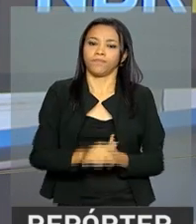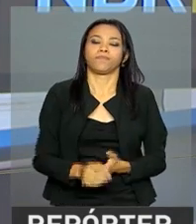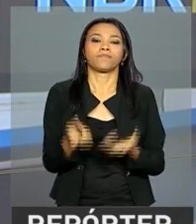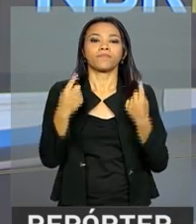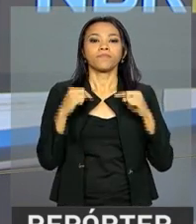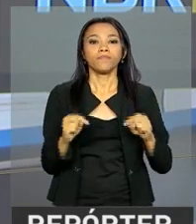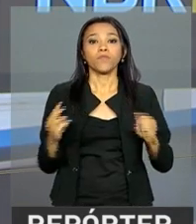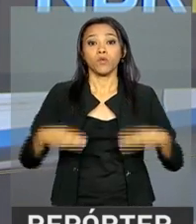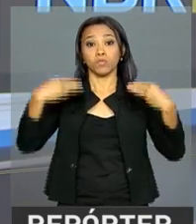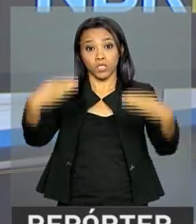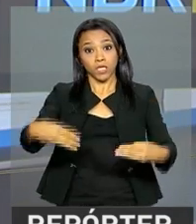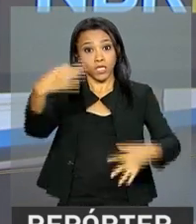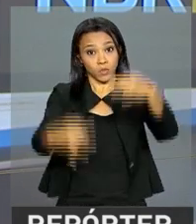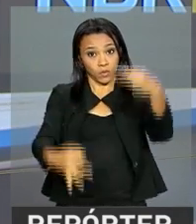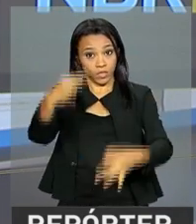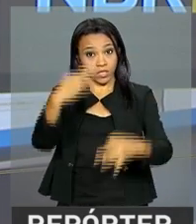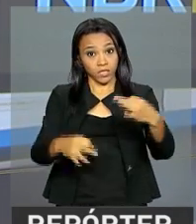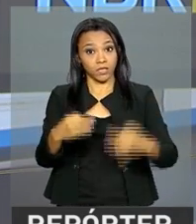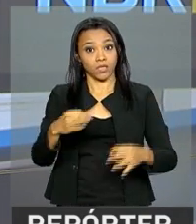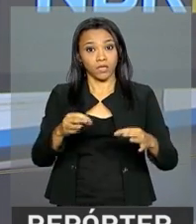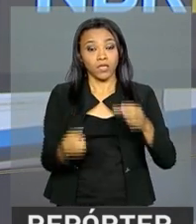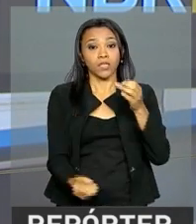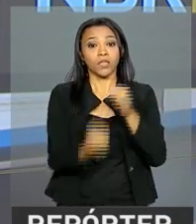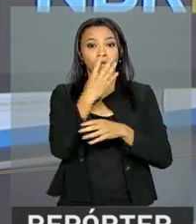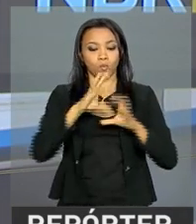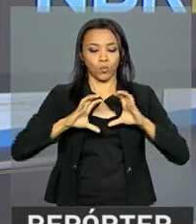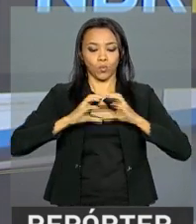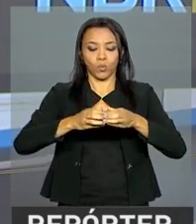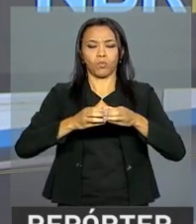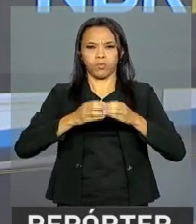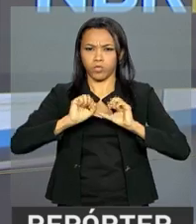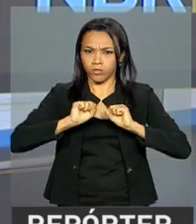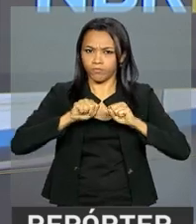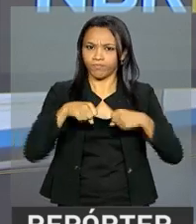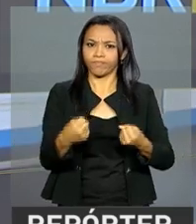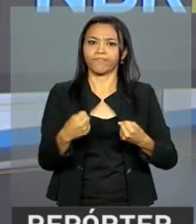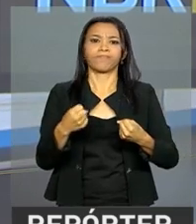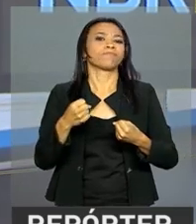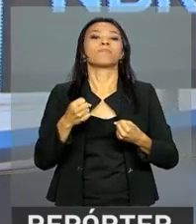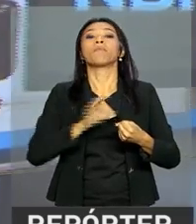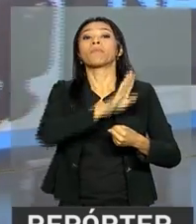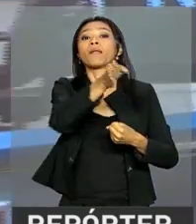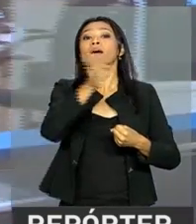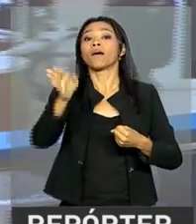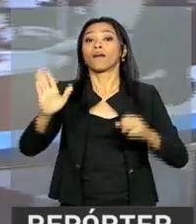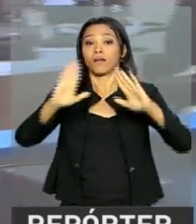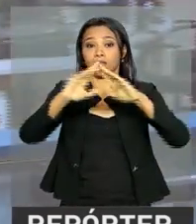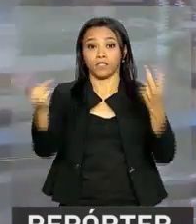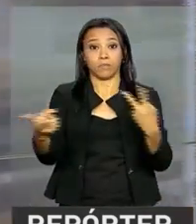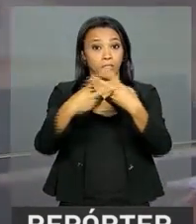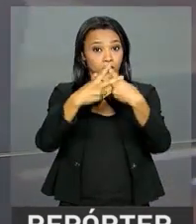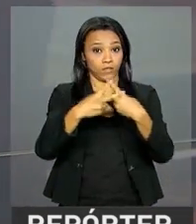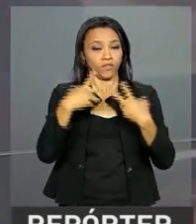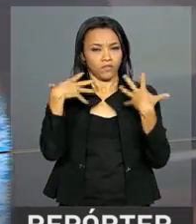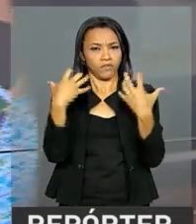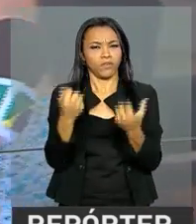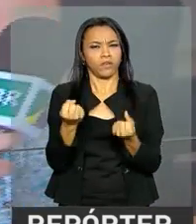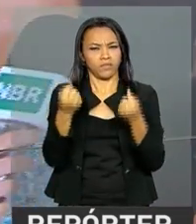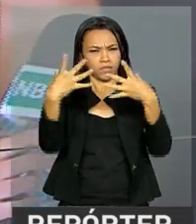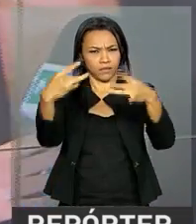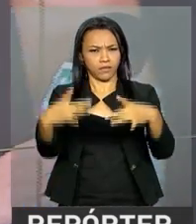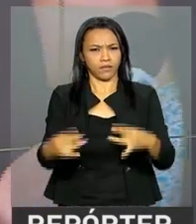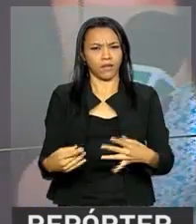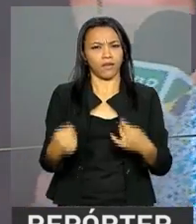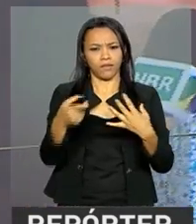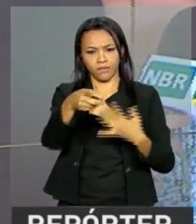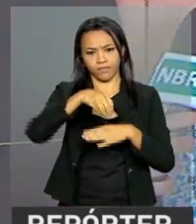olha o Ministério da Justiça criou uma força tarefa de intervenção nos presídios vamos conversar com a repórter Taísa Dias que tem as informações